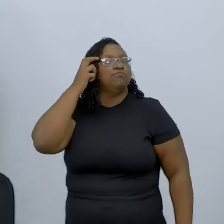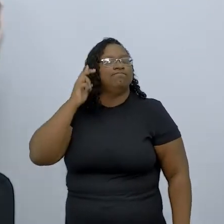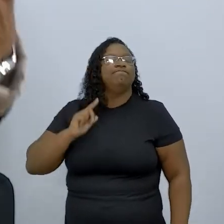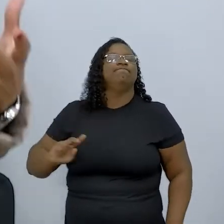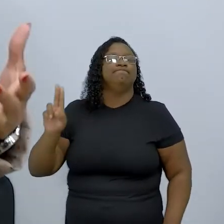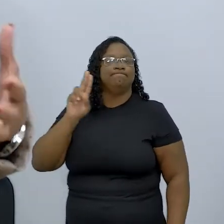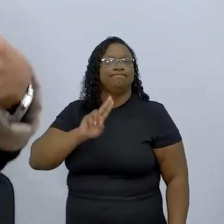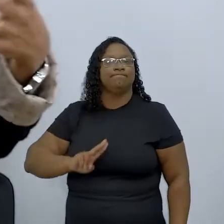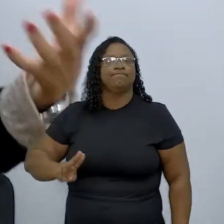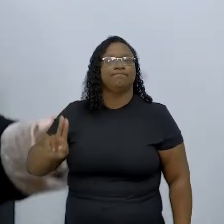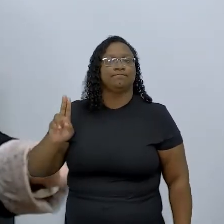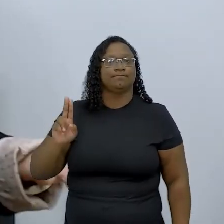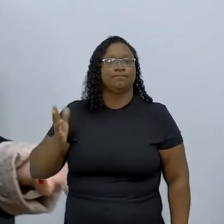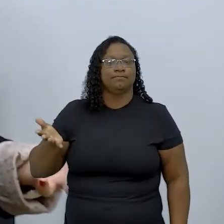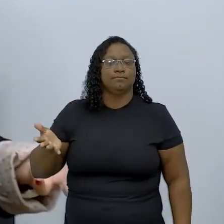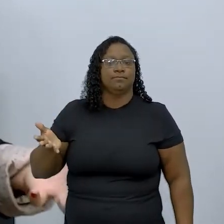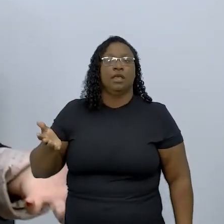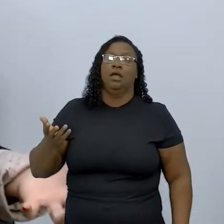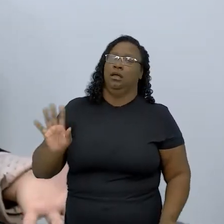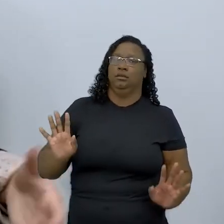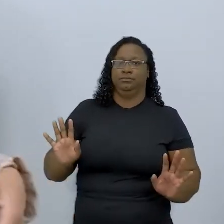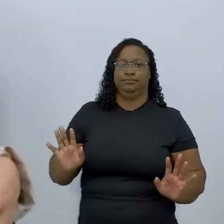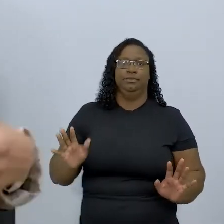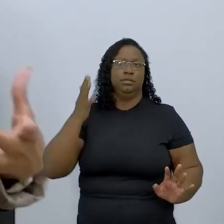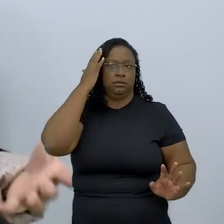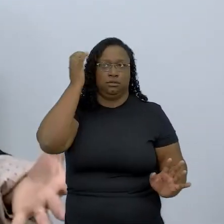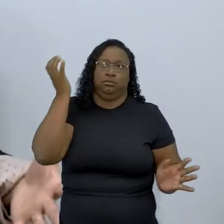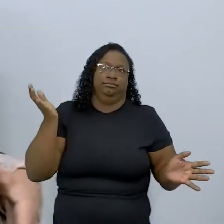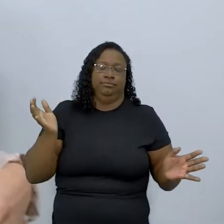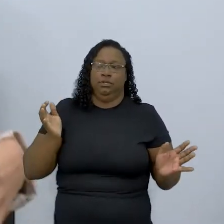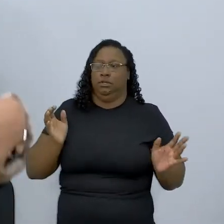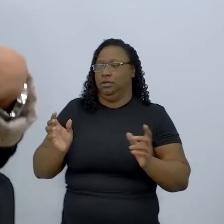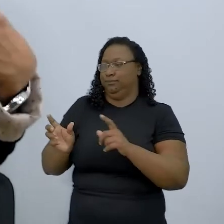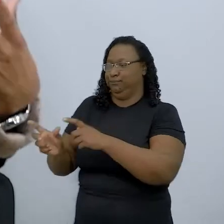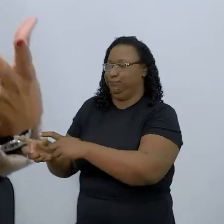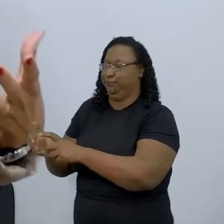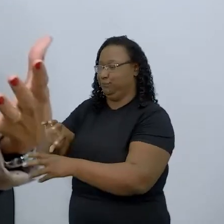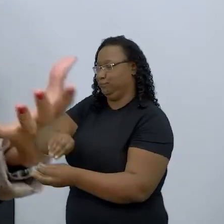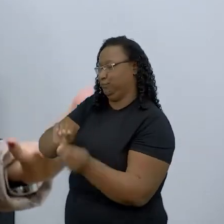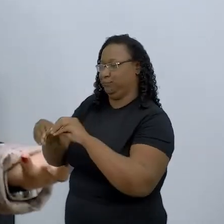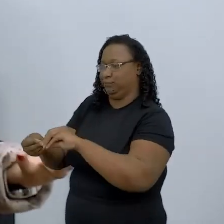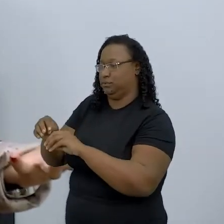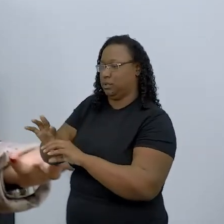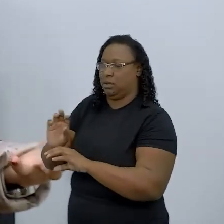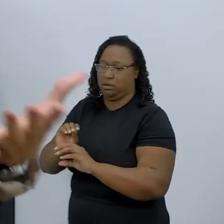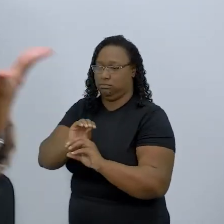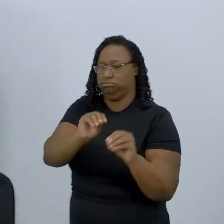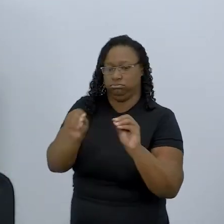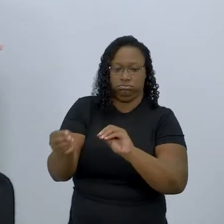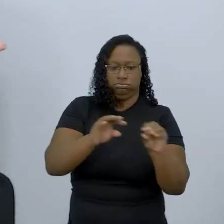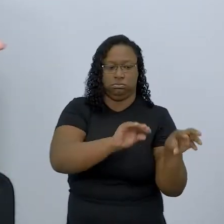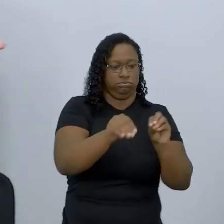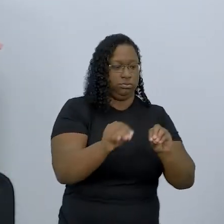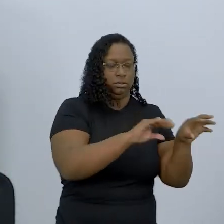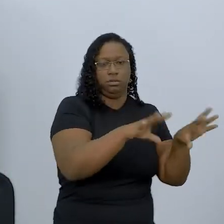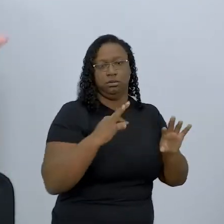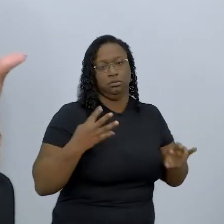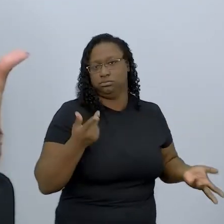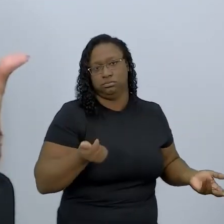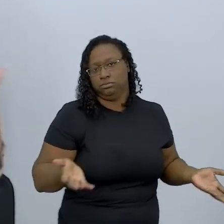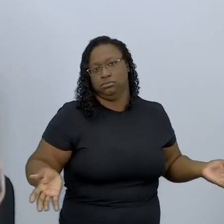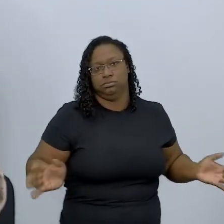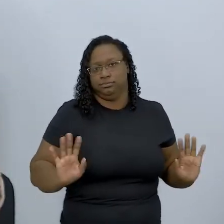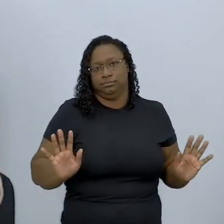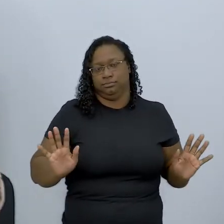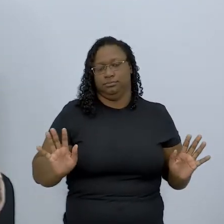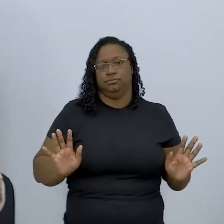Claro que a gente não vai ficar trocando aparelho, a gente não dá conta de ficar trocando. Mas se a gente tiver a oportunidade, e agora vocês já sabem, às